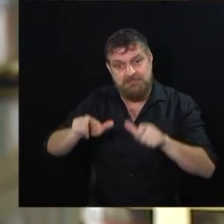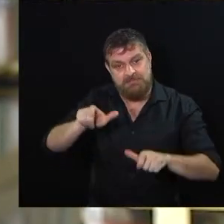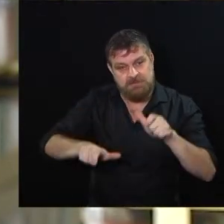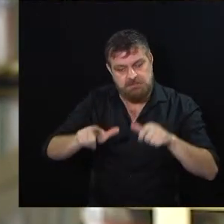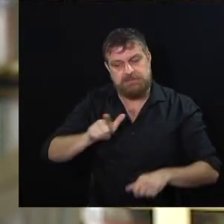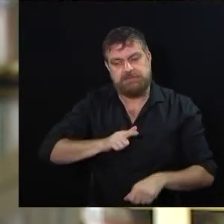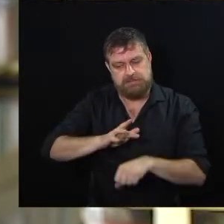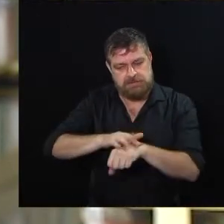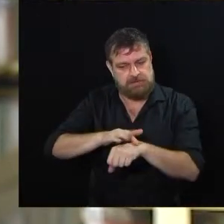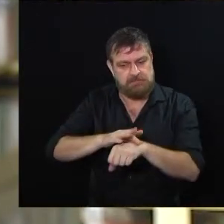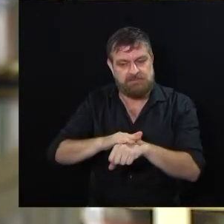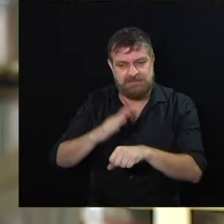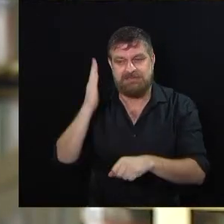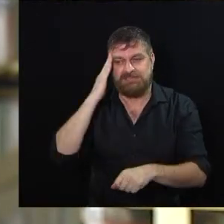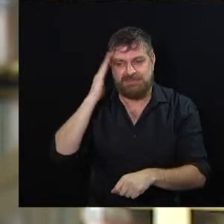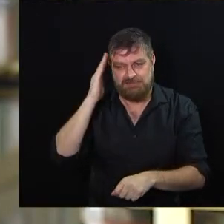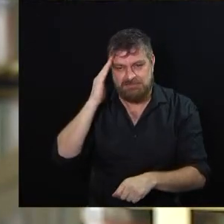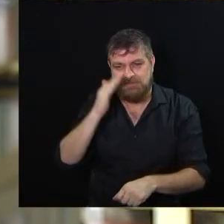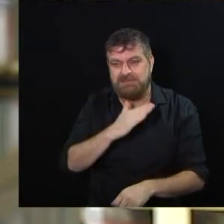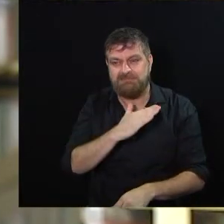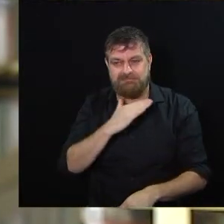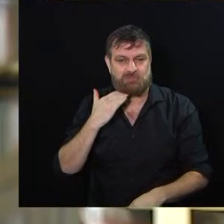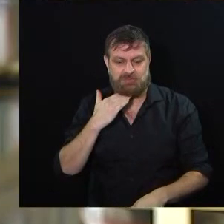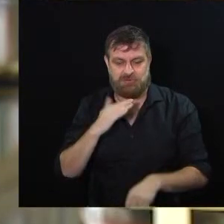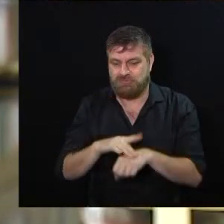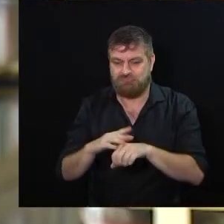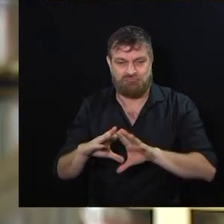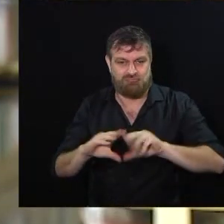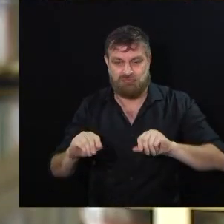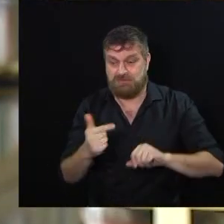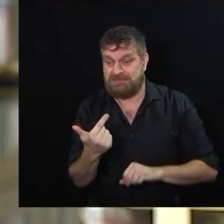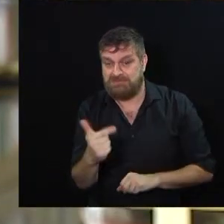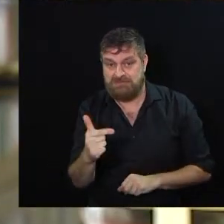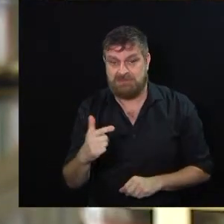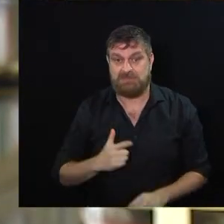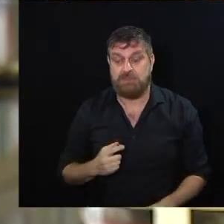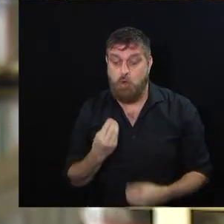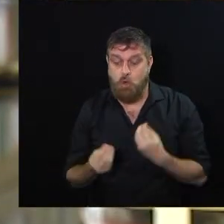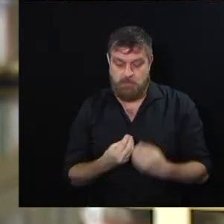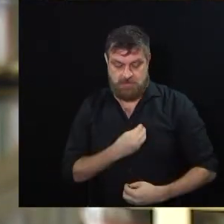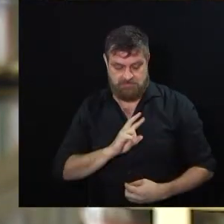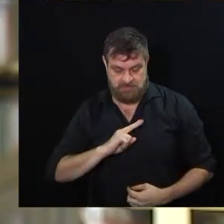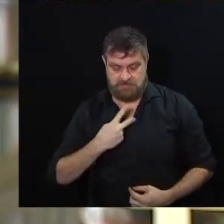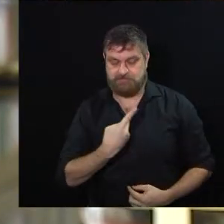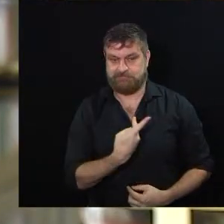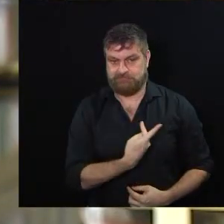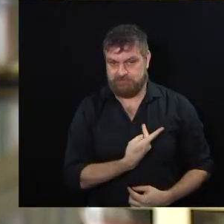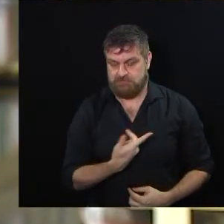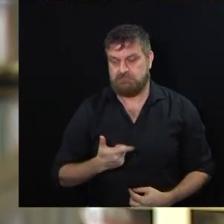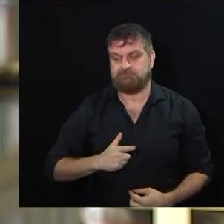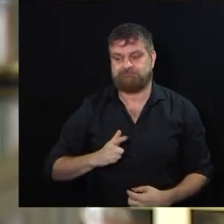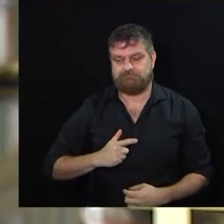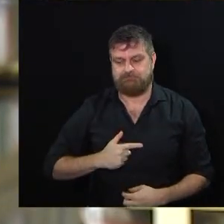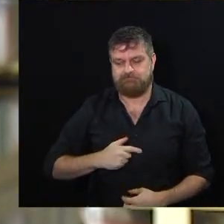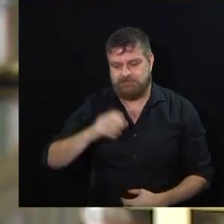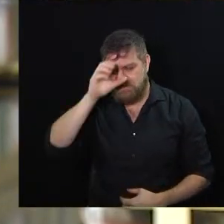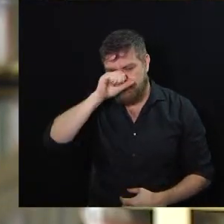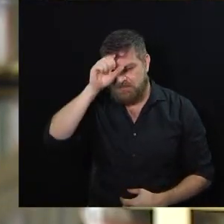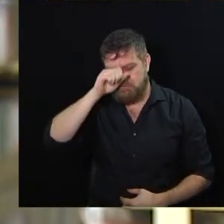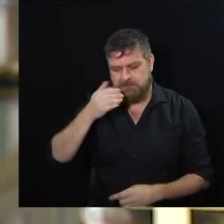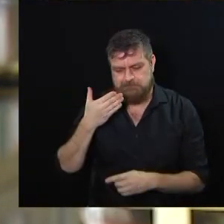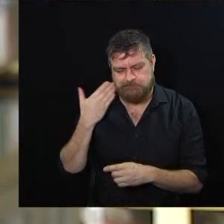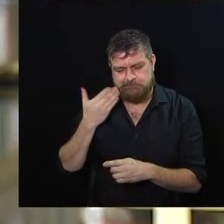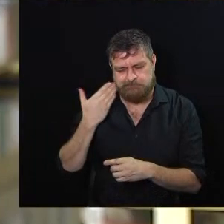doenças terminais. Vai mostrar como tudo mudou desde a descoberta da doença. É uma verdadeira lição de vida.